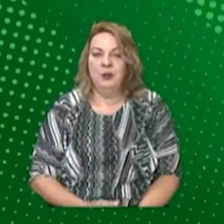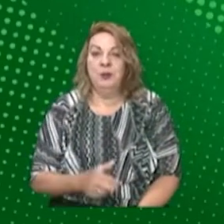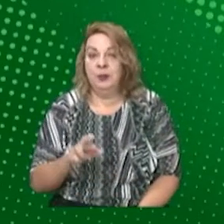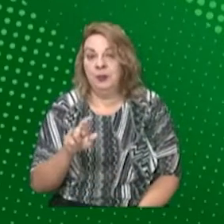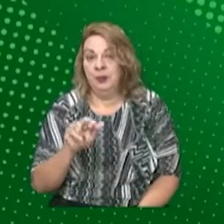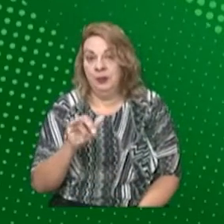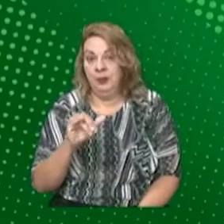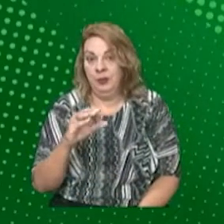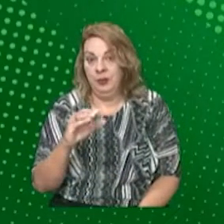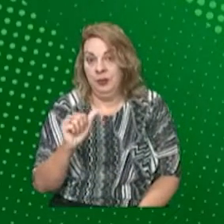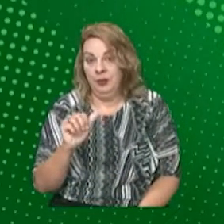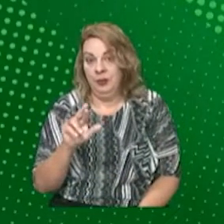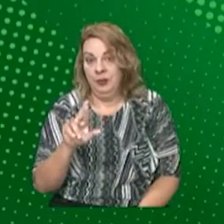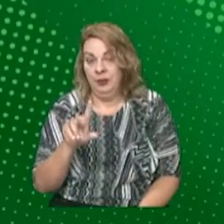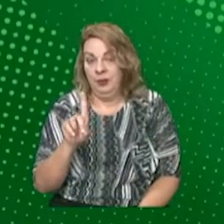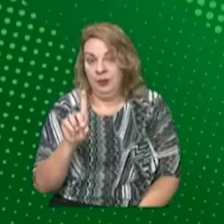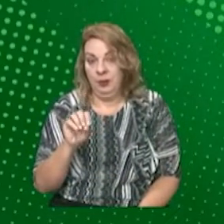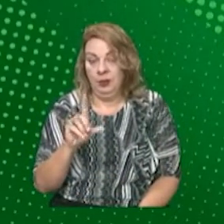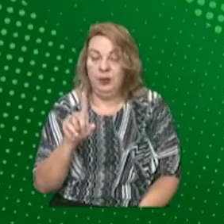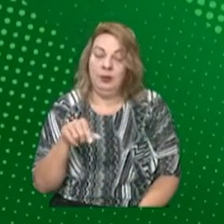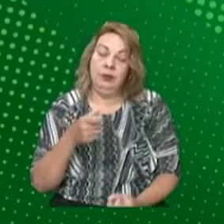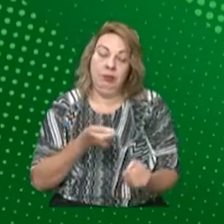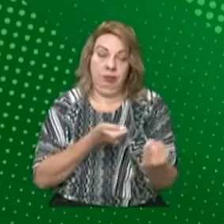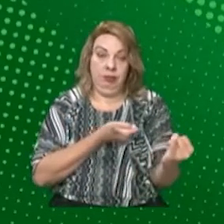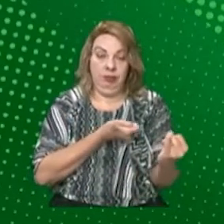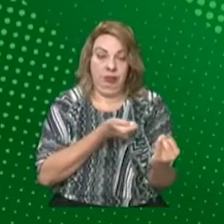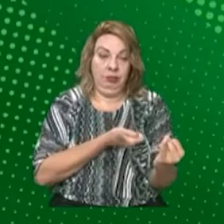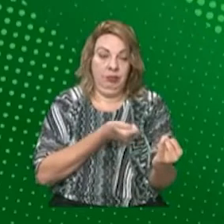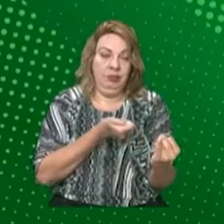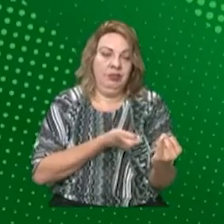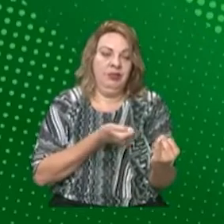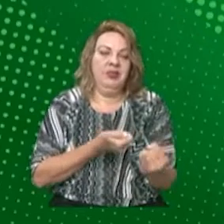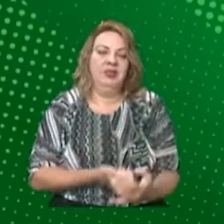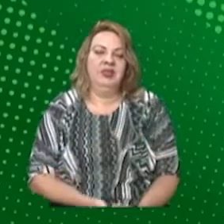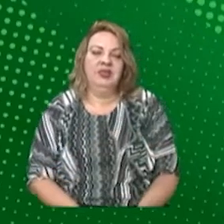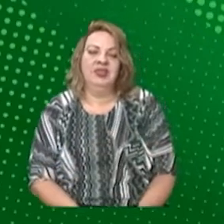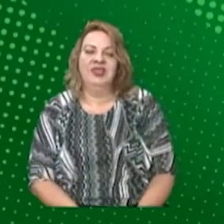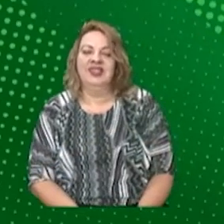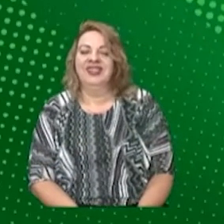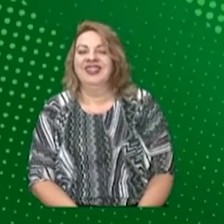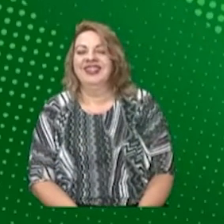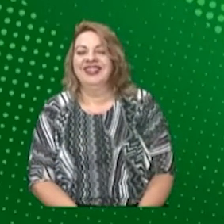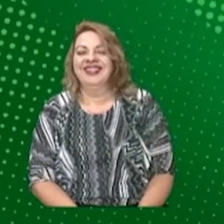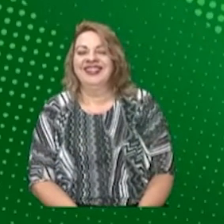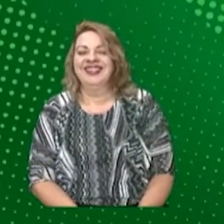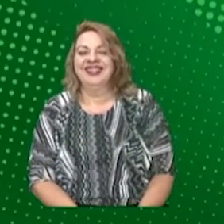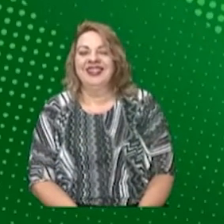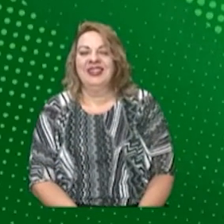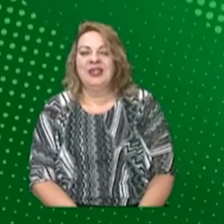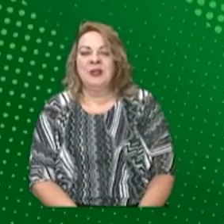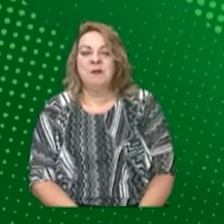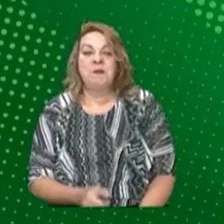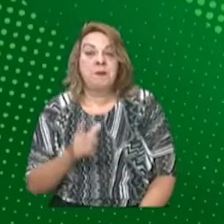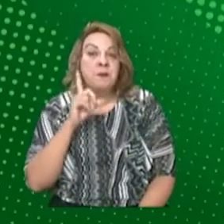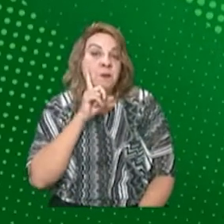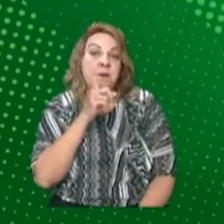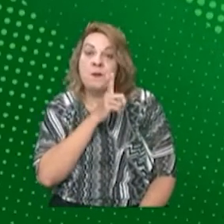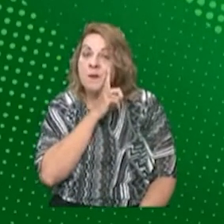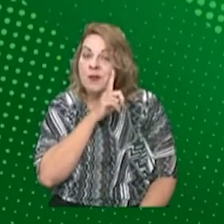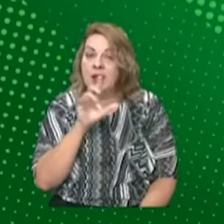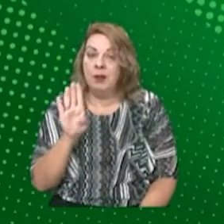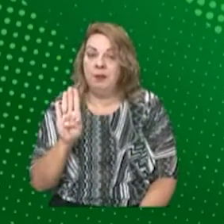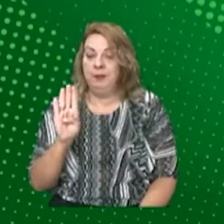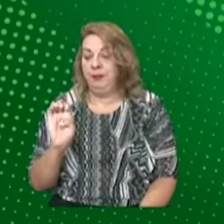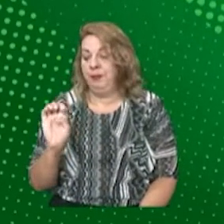126198, o Ricardo de Itaporanga. Adquiriu aí na lanchonete da Bete, Regional